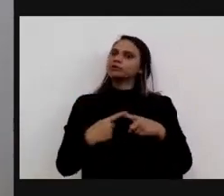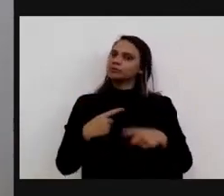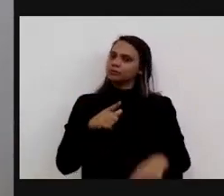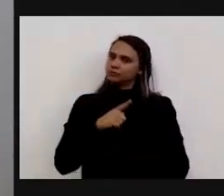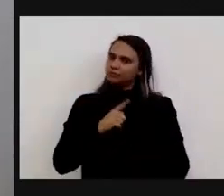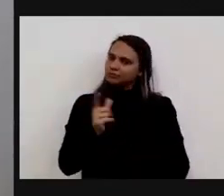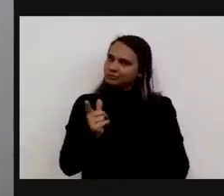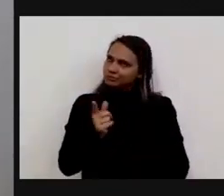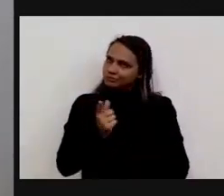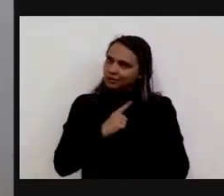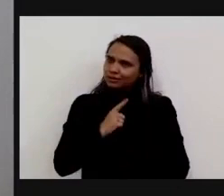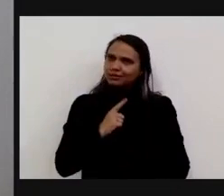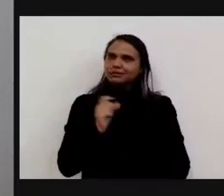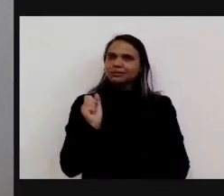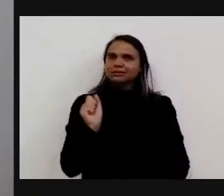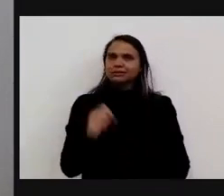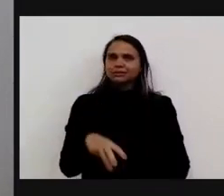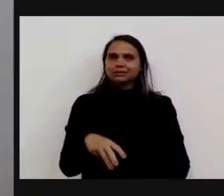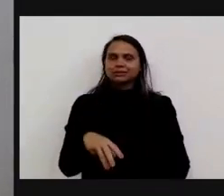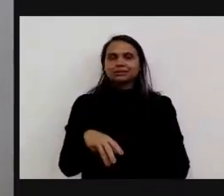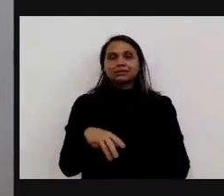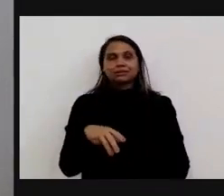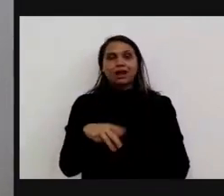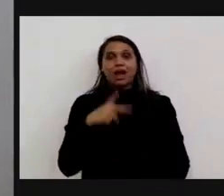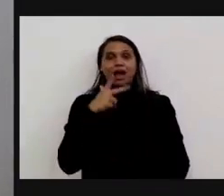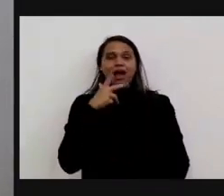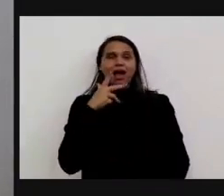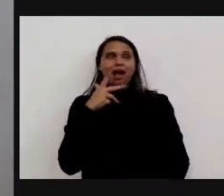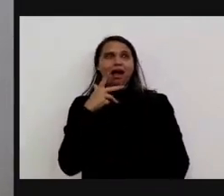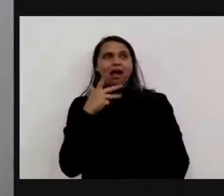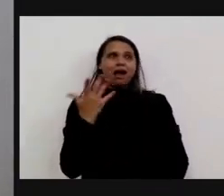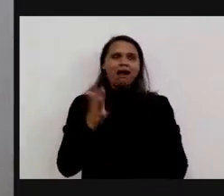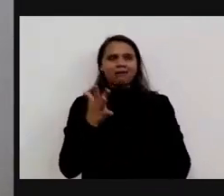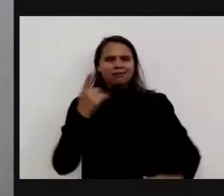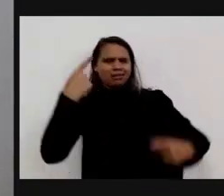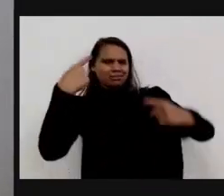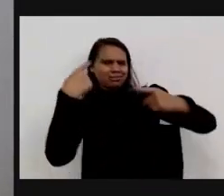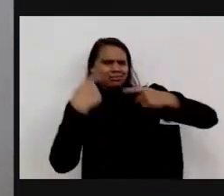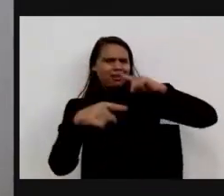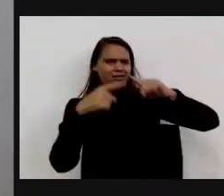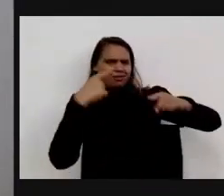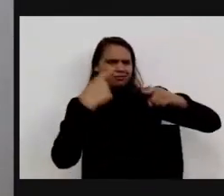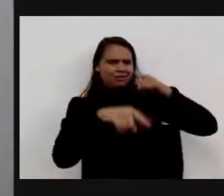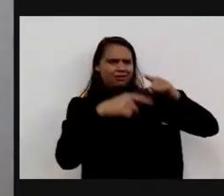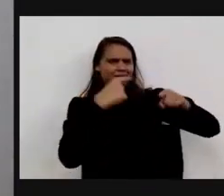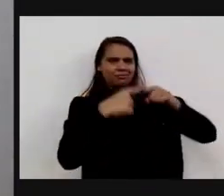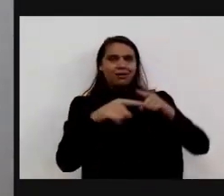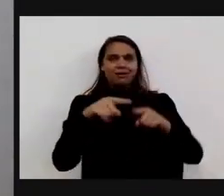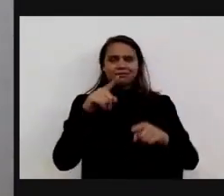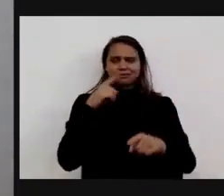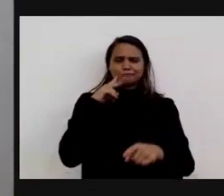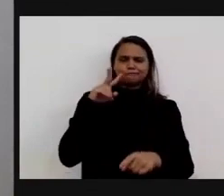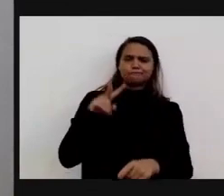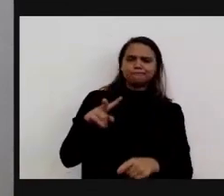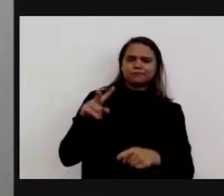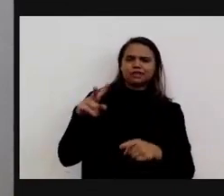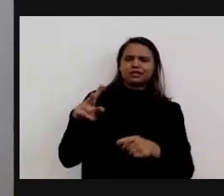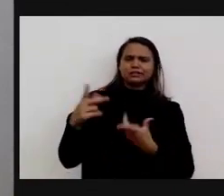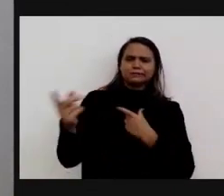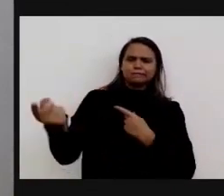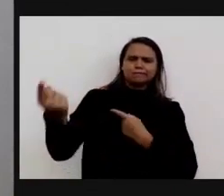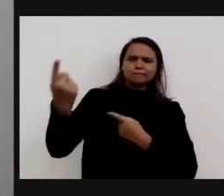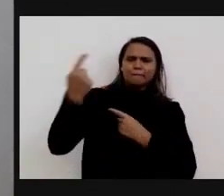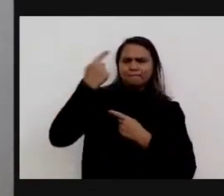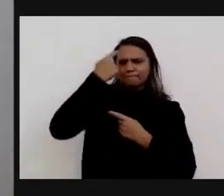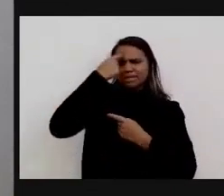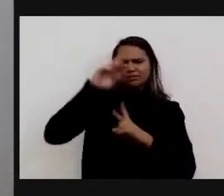o conflito é o conflito discordância no ambiente de trabalho ela é enriquecedora porque a gente cresce a gente diverte